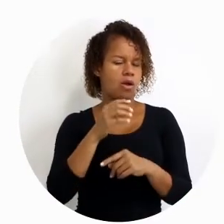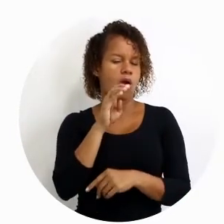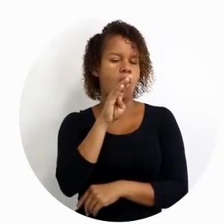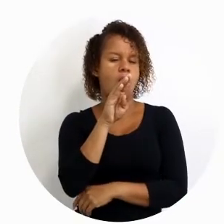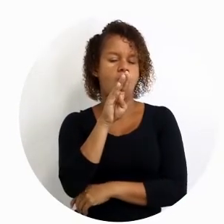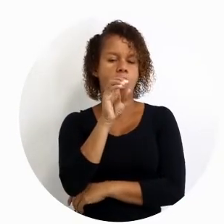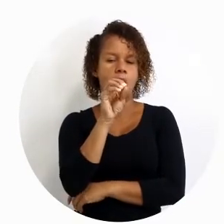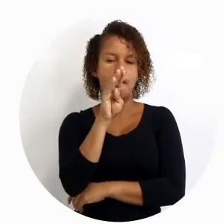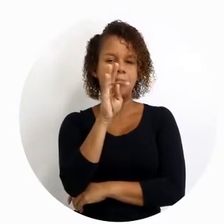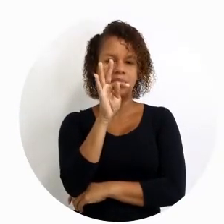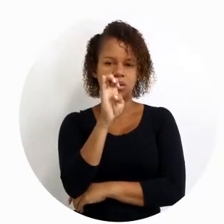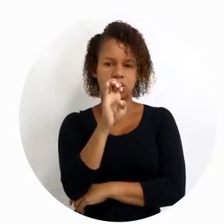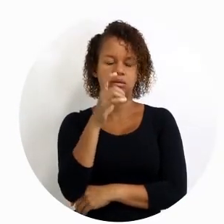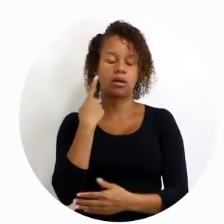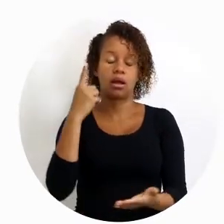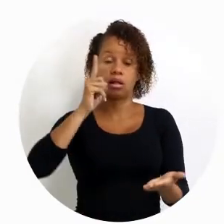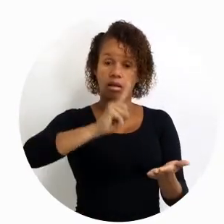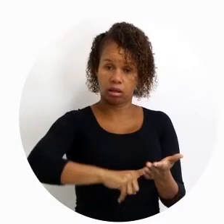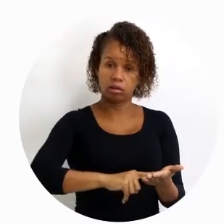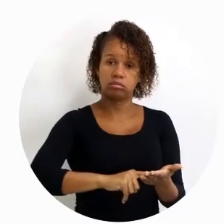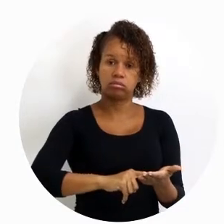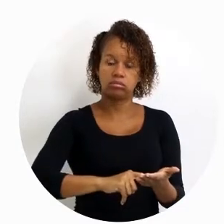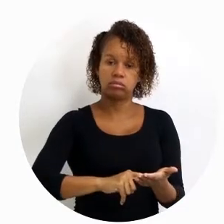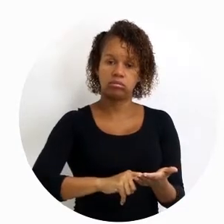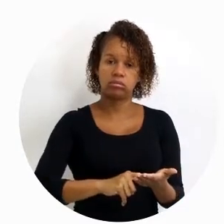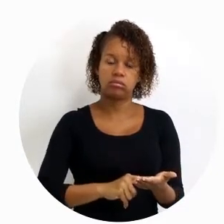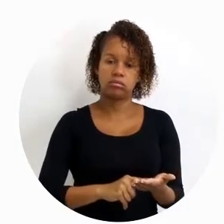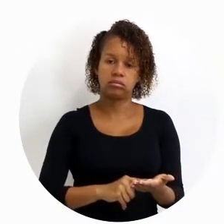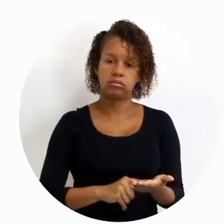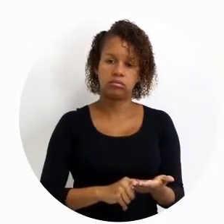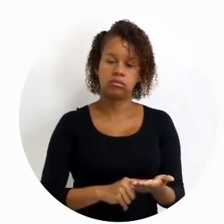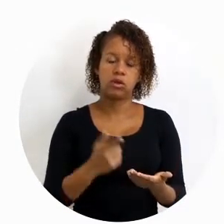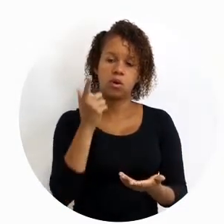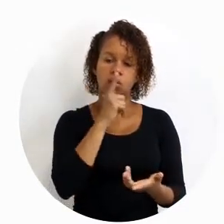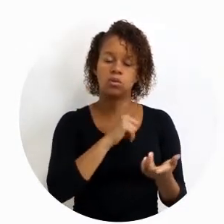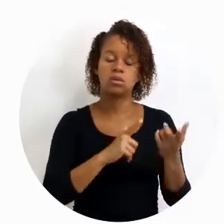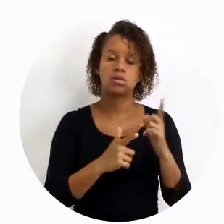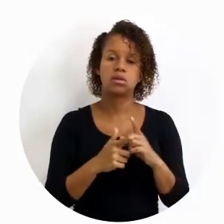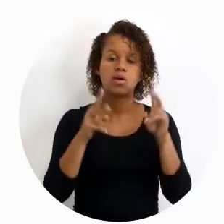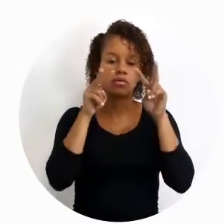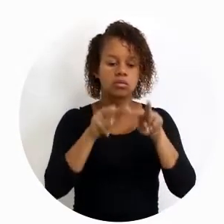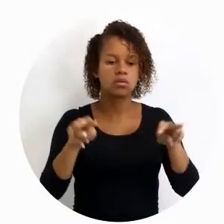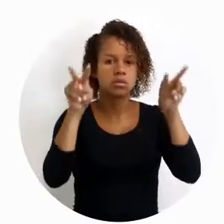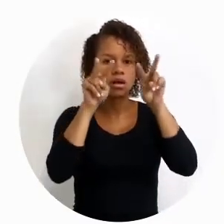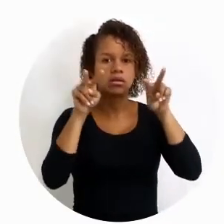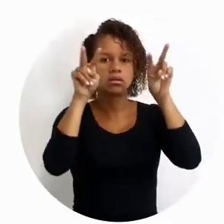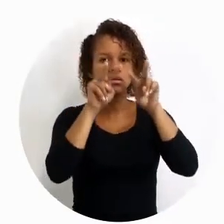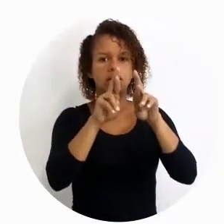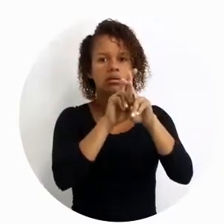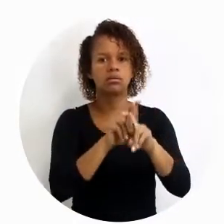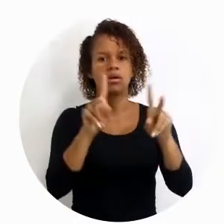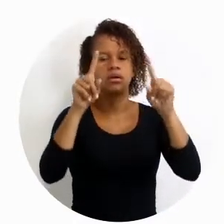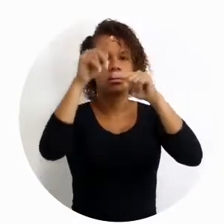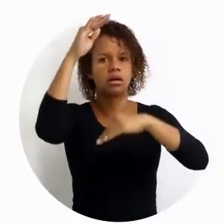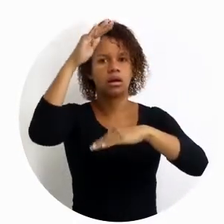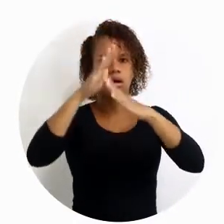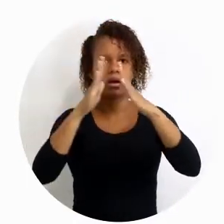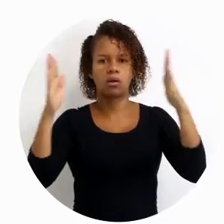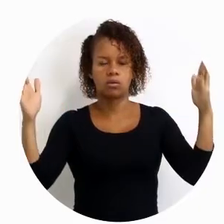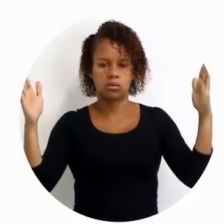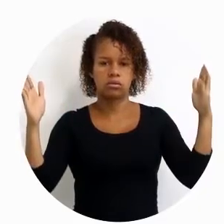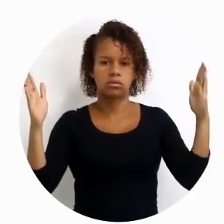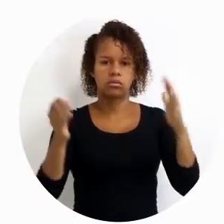é o Orbit. Clicando sobre ele, eu consigo visualizar em